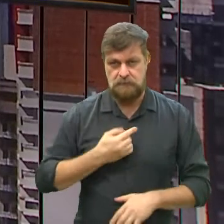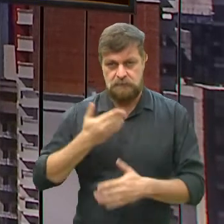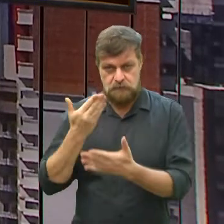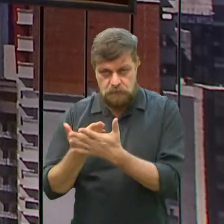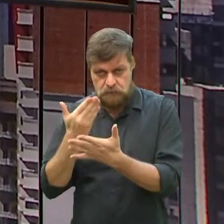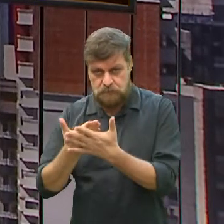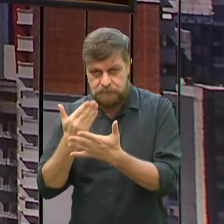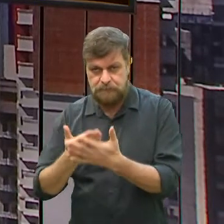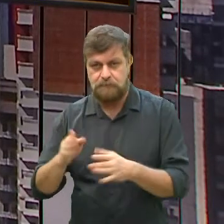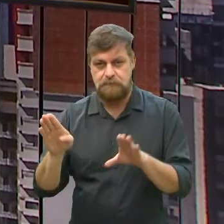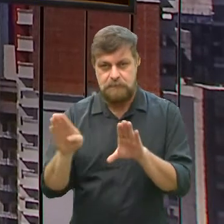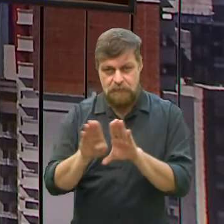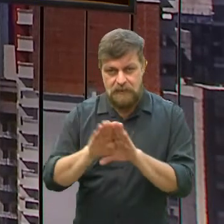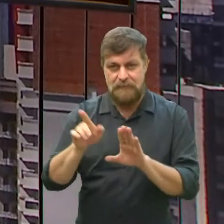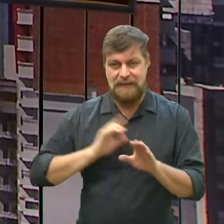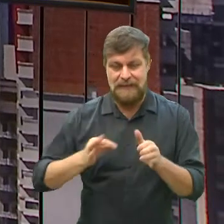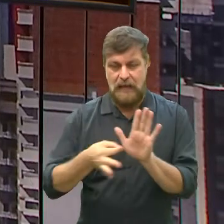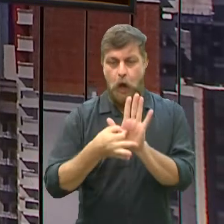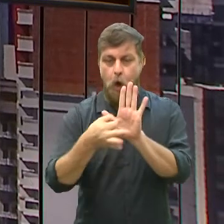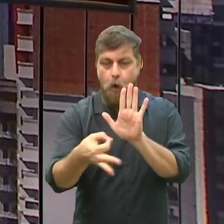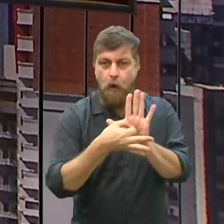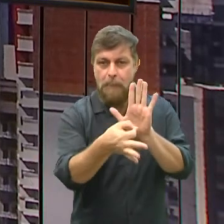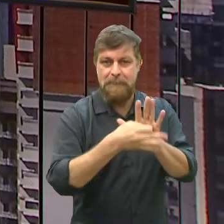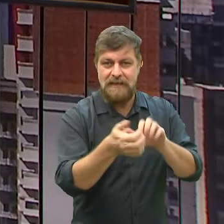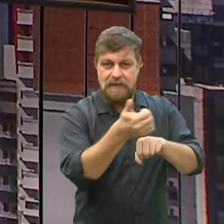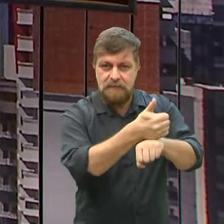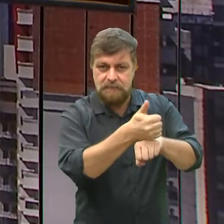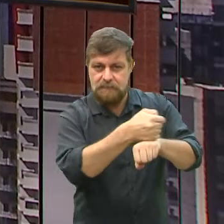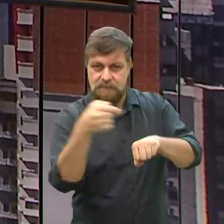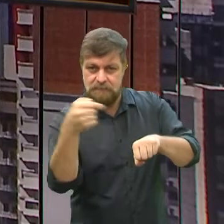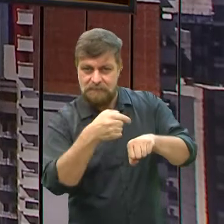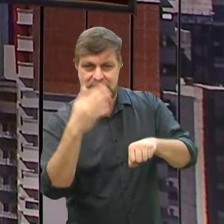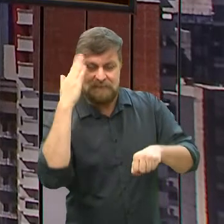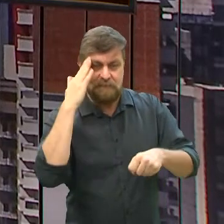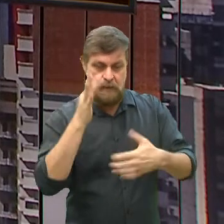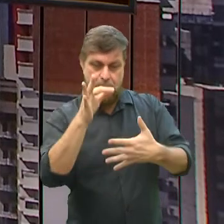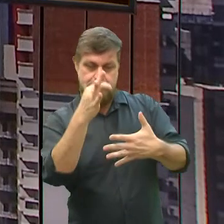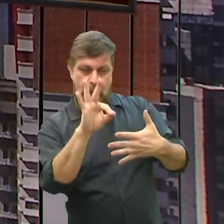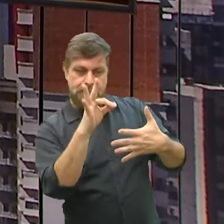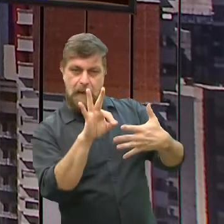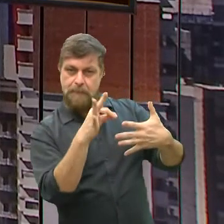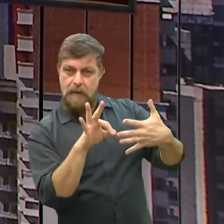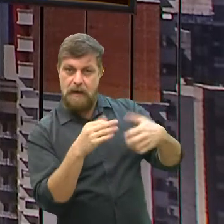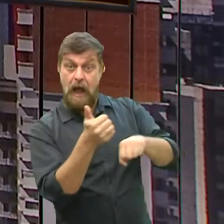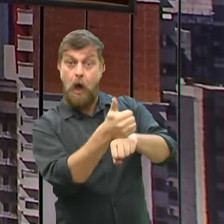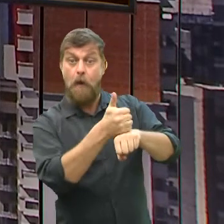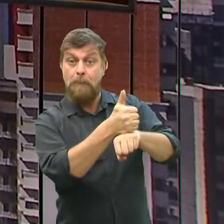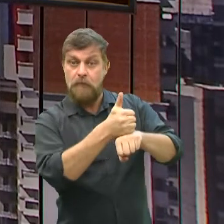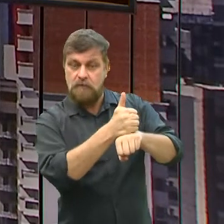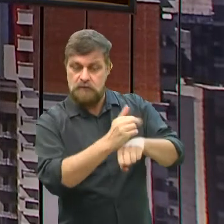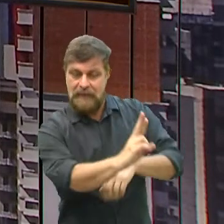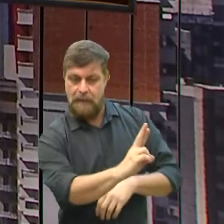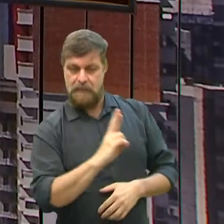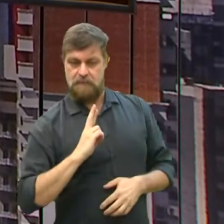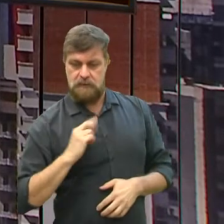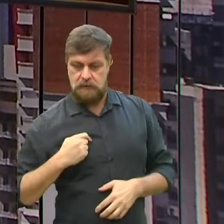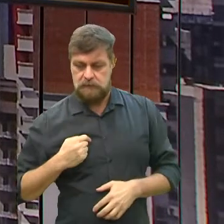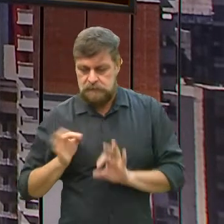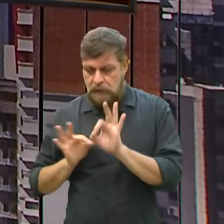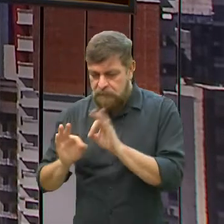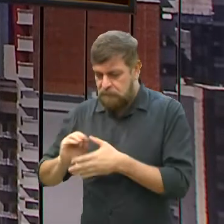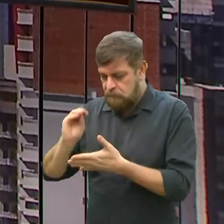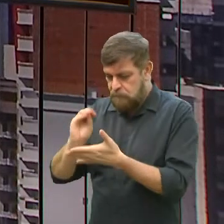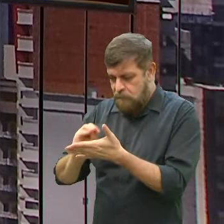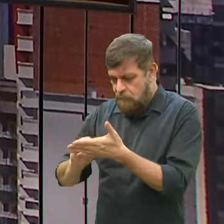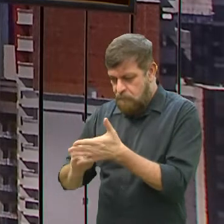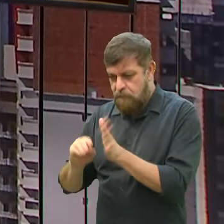a abordagem Foresight, ela considera a aplicação do questionário para especialistas da área, então a gente montou esse questionário, efetuou